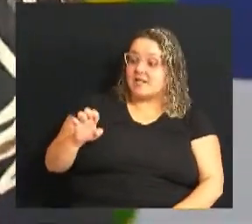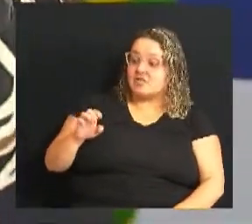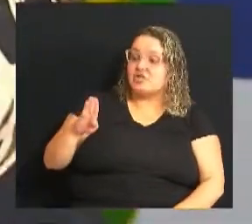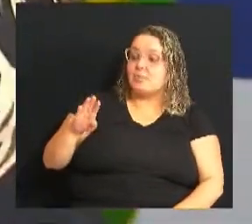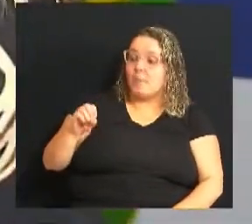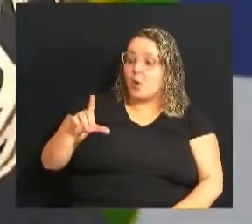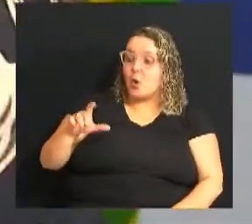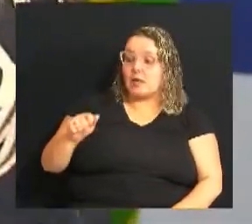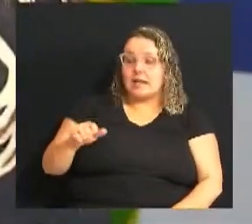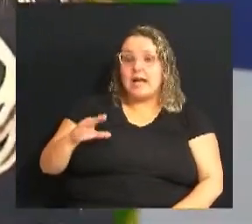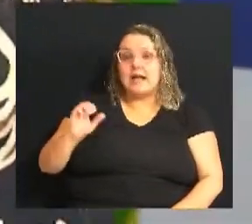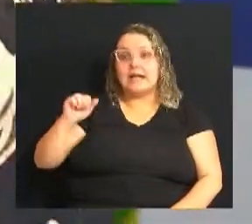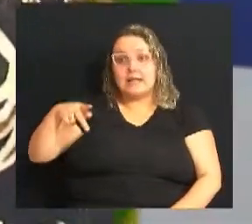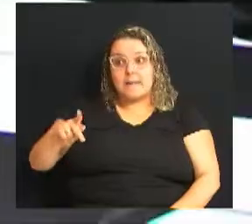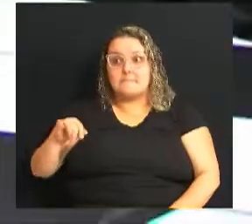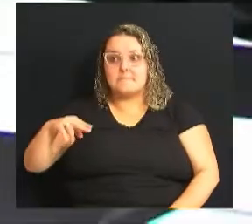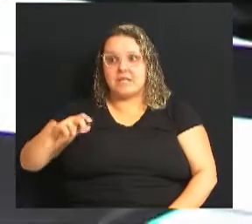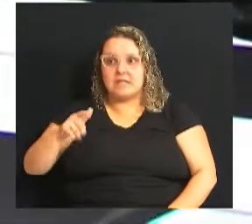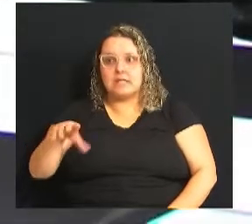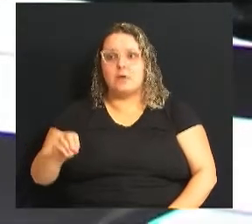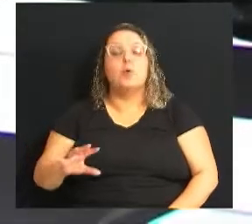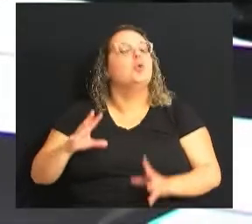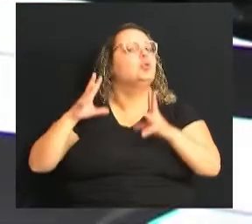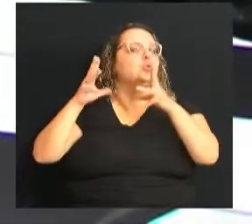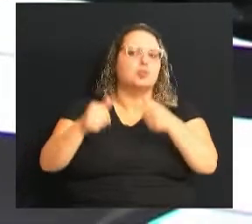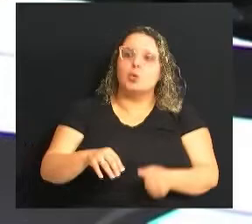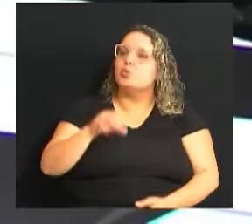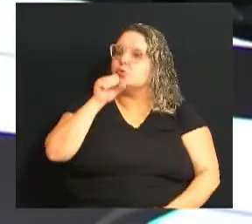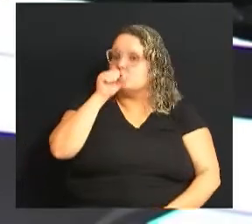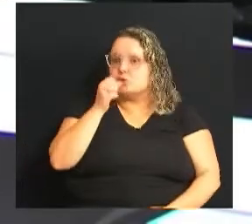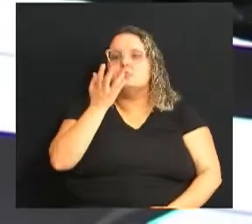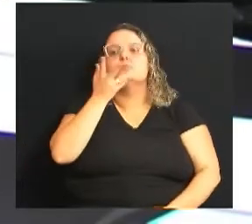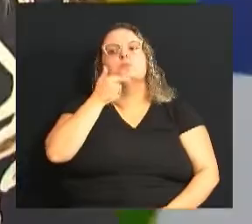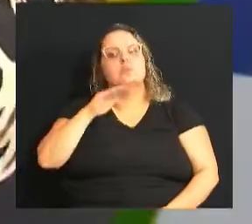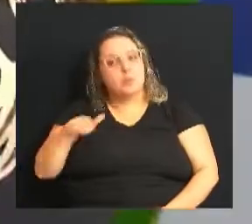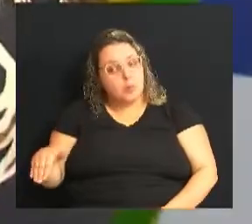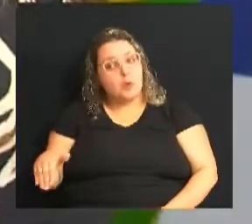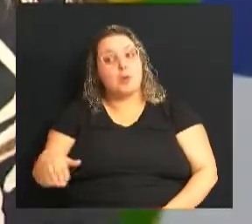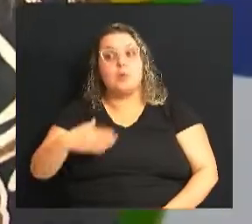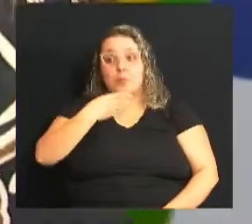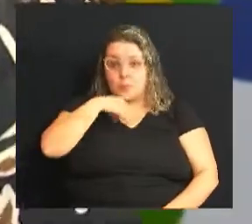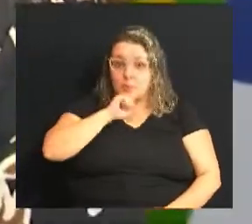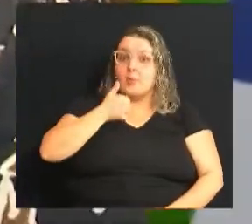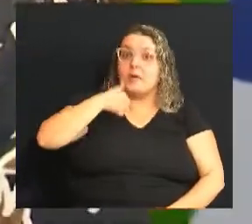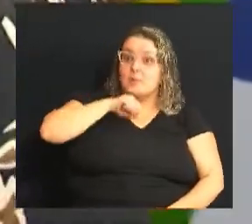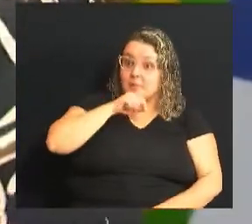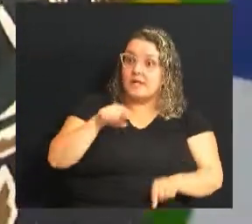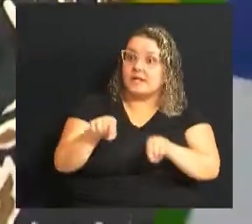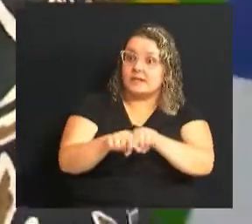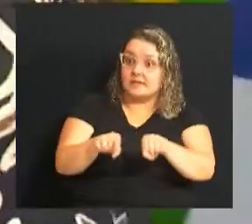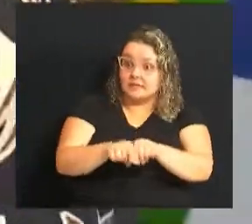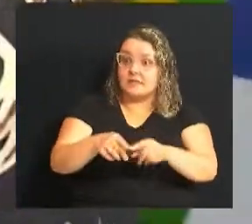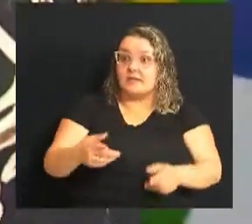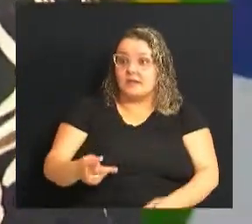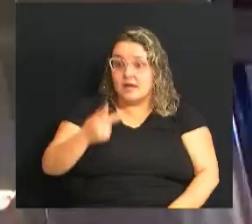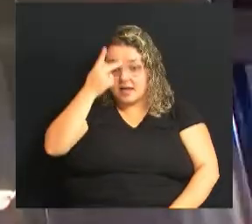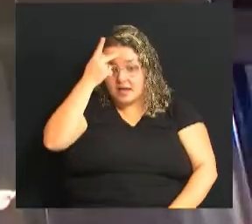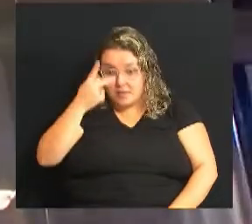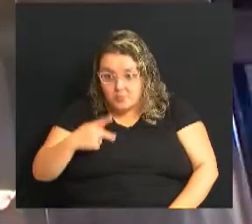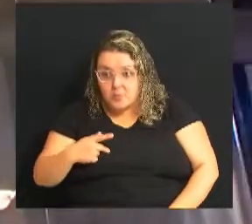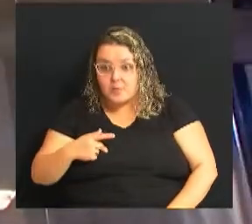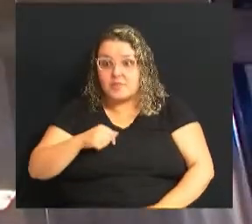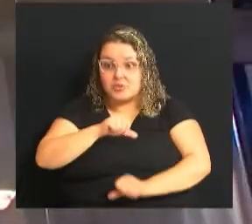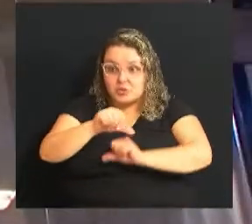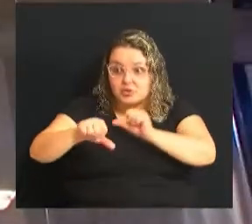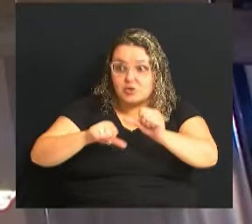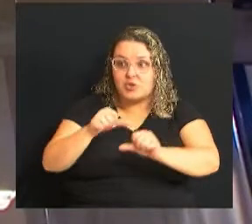gente tem atividades todos os sábados para as crianças e para os pais também, né? Na verdade, a própria troca de figurinhas